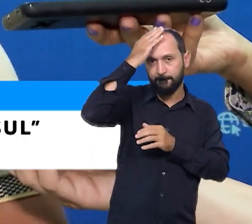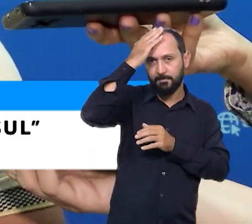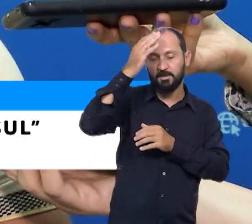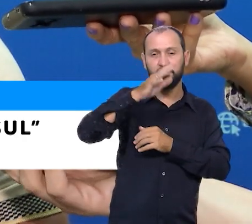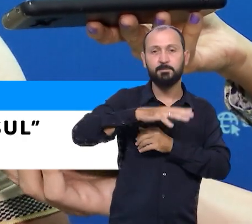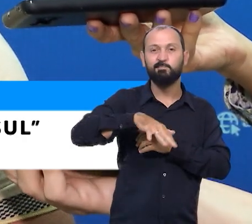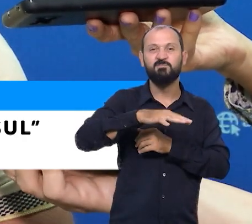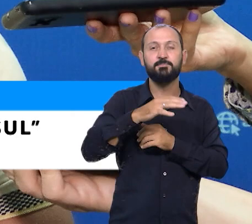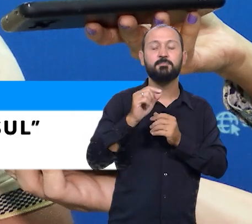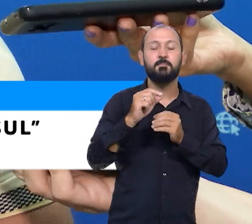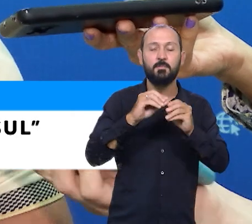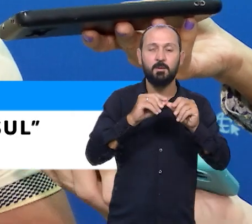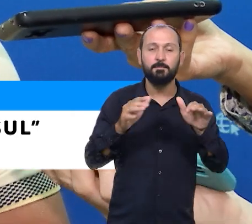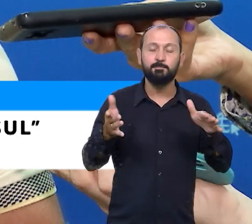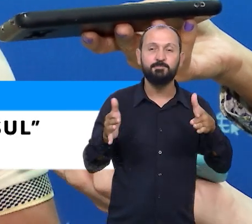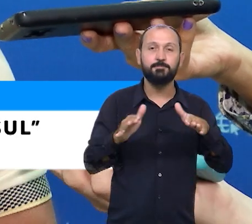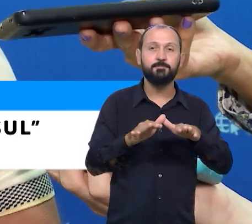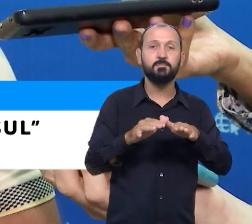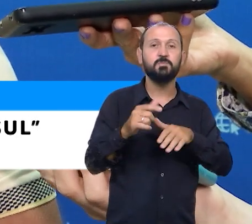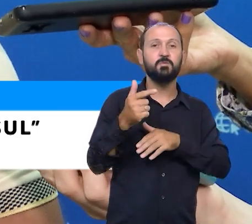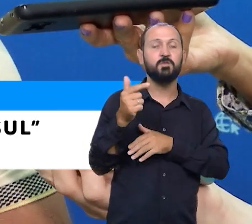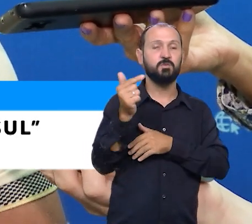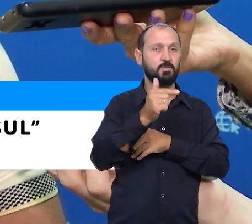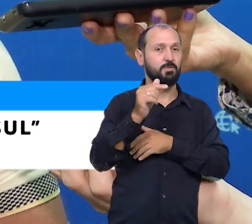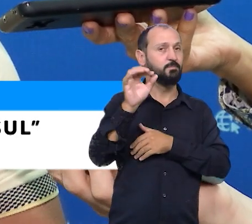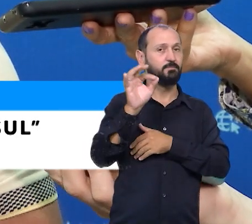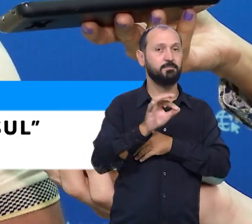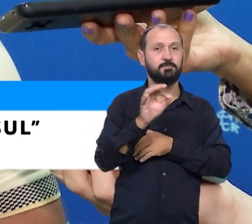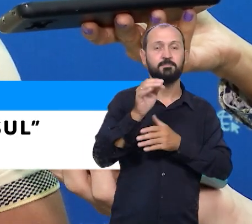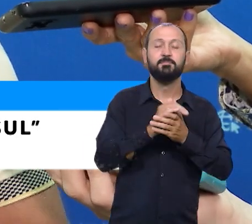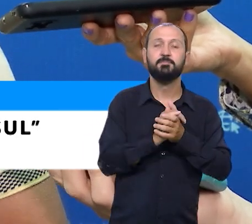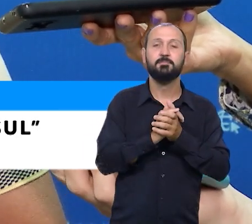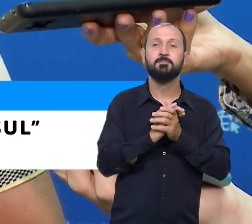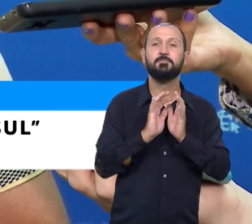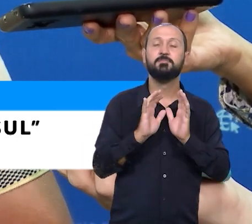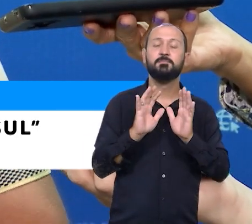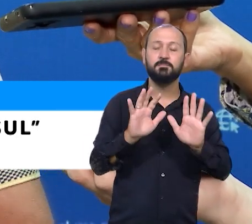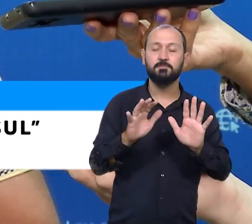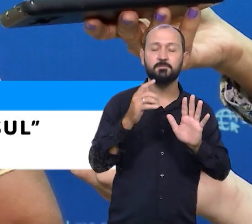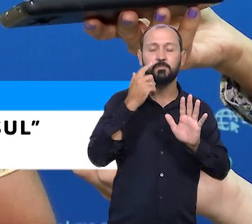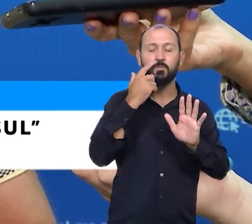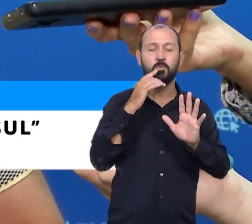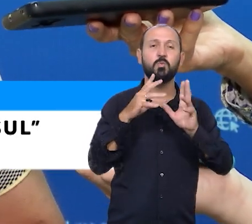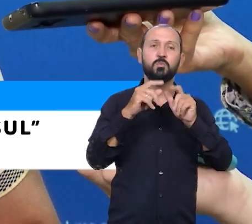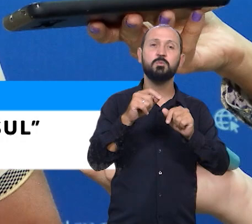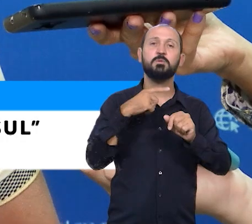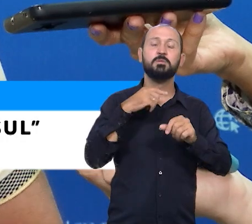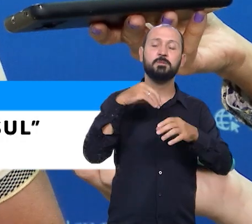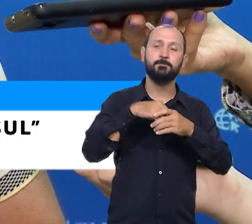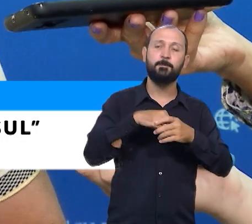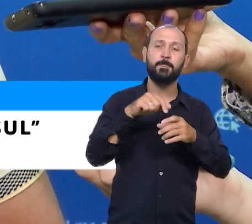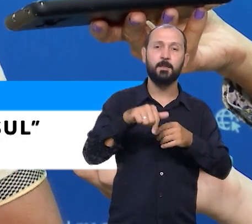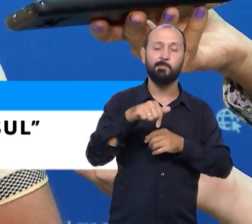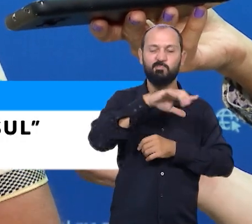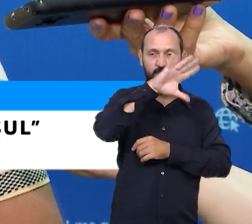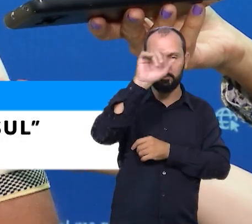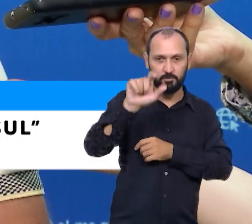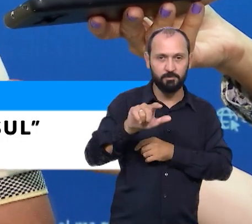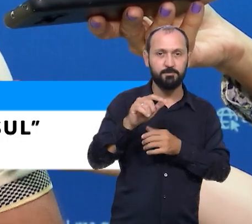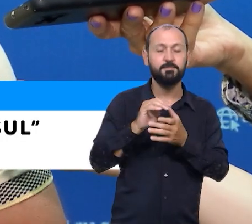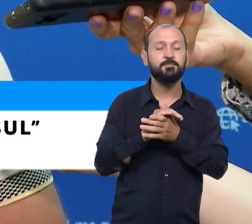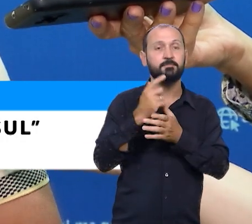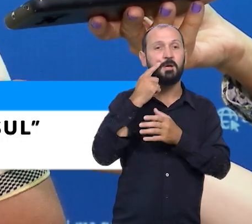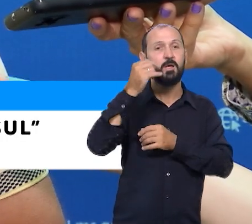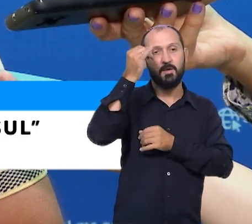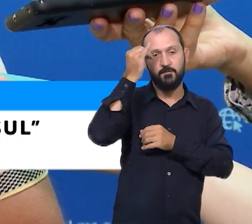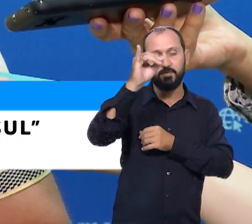Paraná e acabam chegando no nosso reservatório para assoreá-lo, é da ordem de 22%. Então, todas as medidas ambientais que puderem ser tomadas